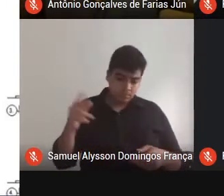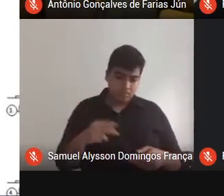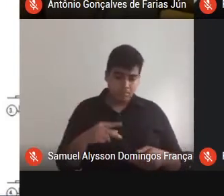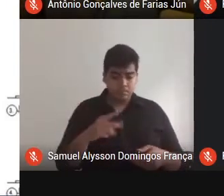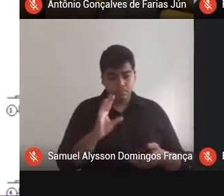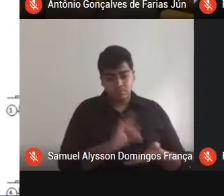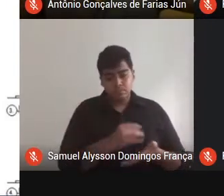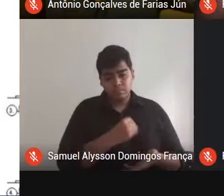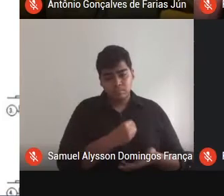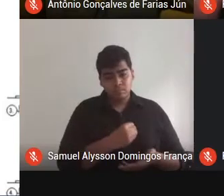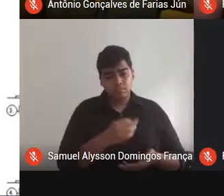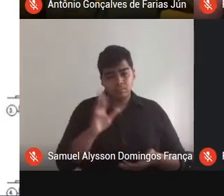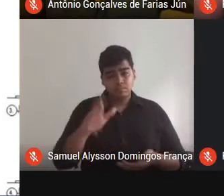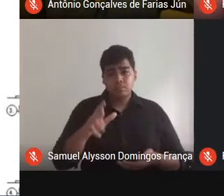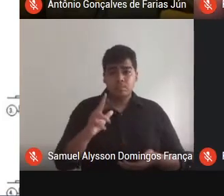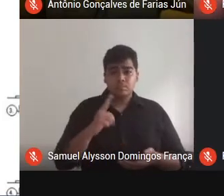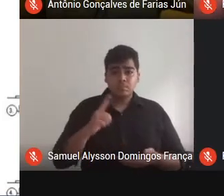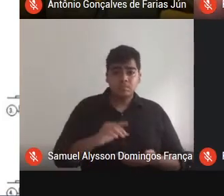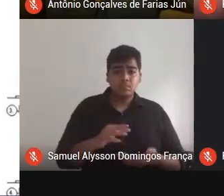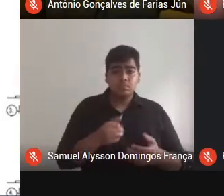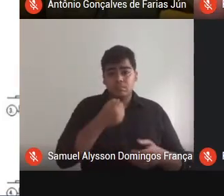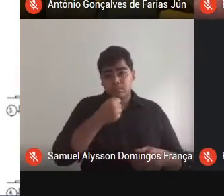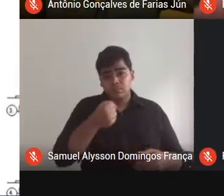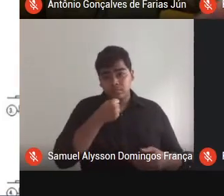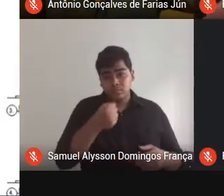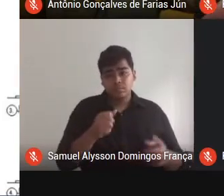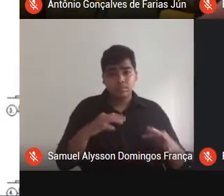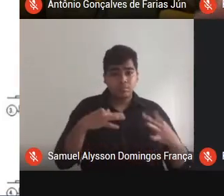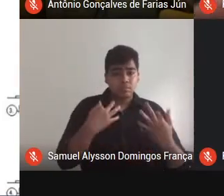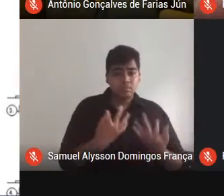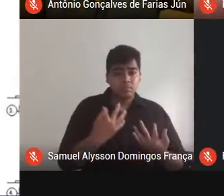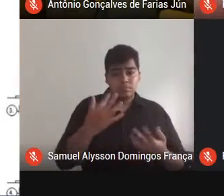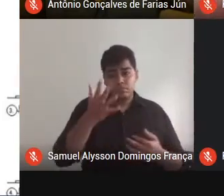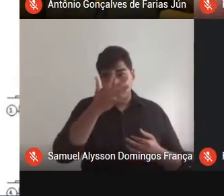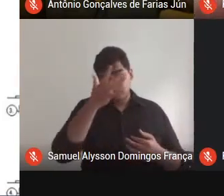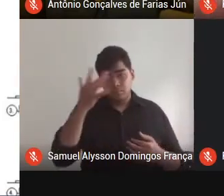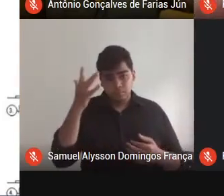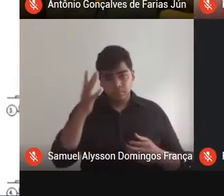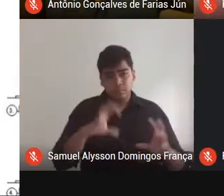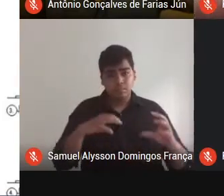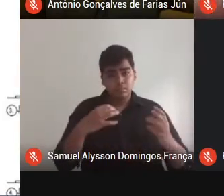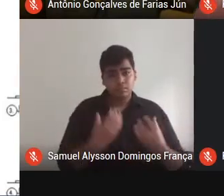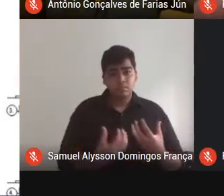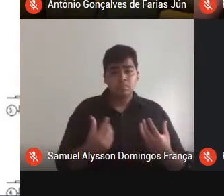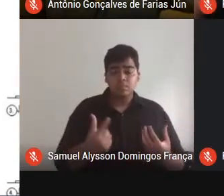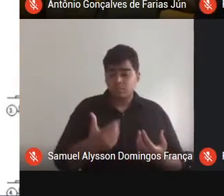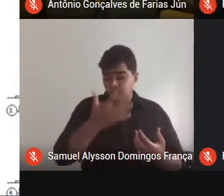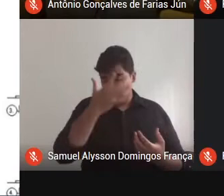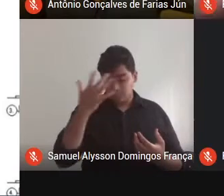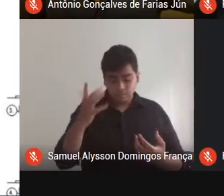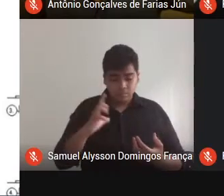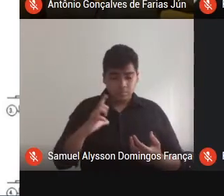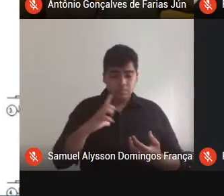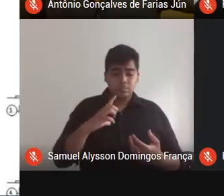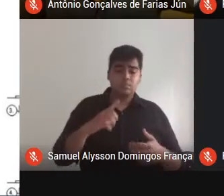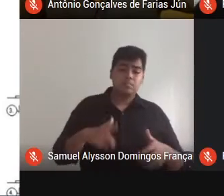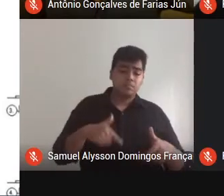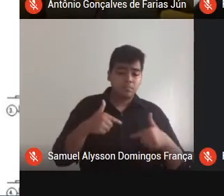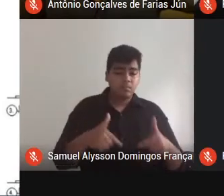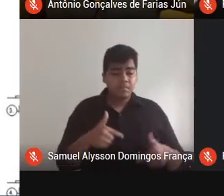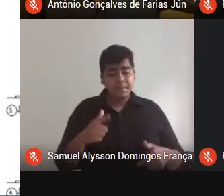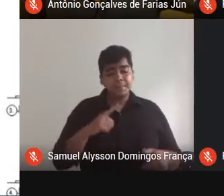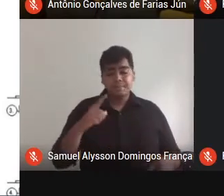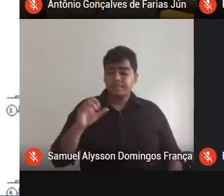eles entrevistam, né, famílias, pessoas mesmo da comunidade, as pessoas se envolvem, né, então a gente tem toda a parte de